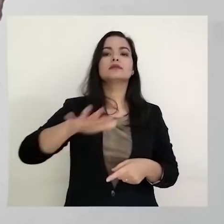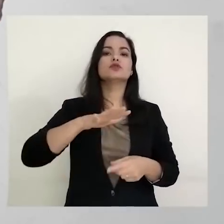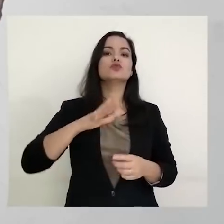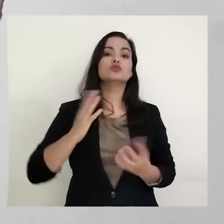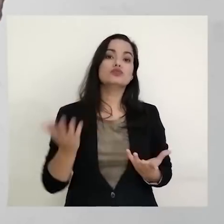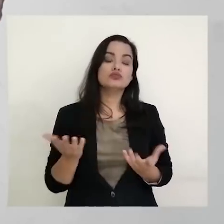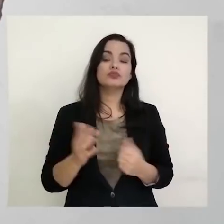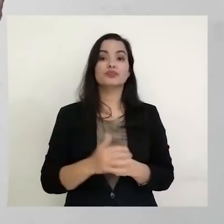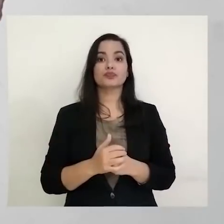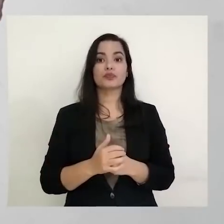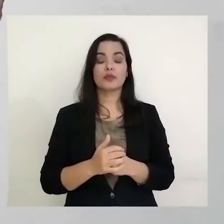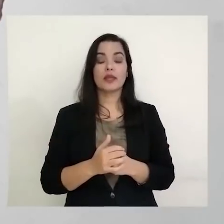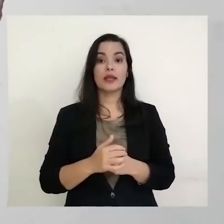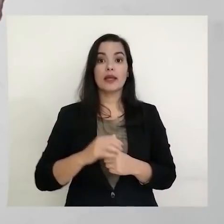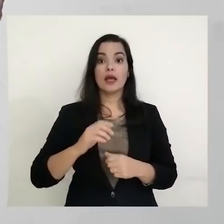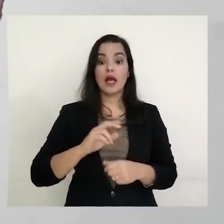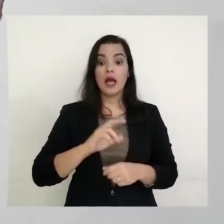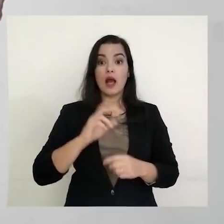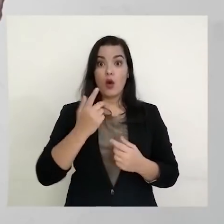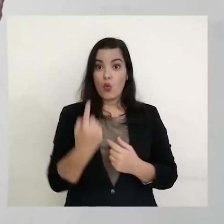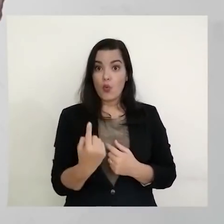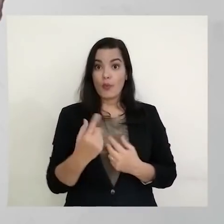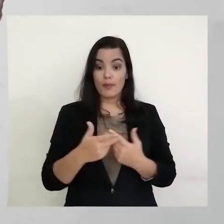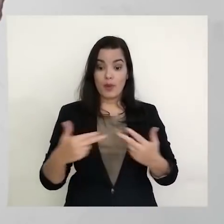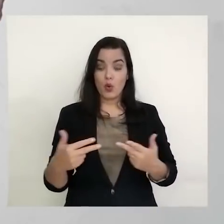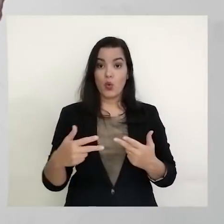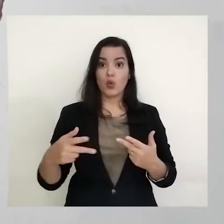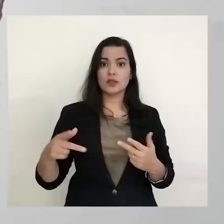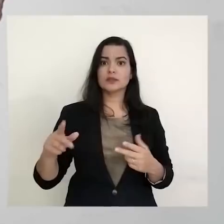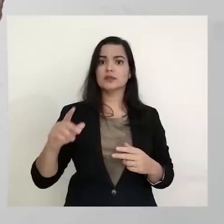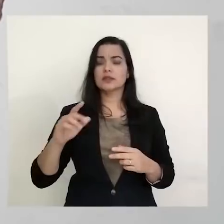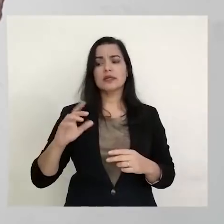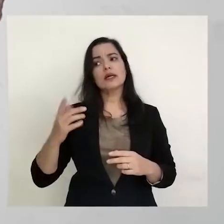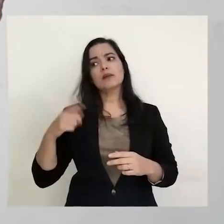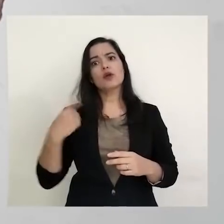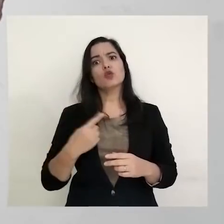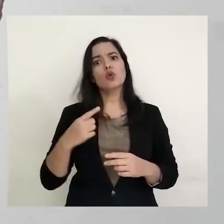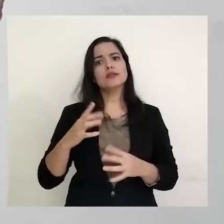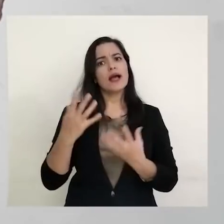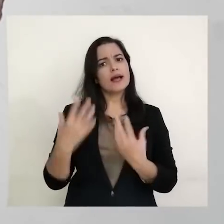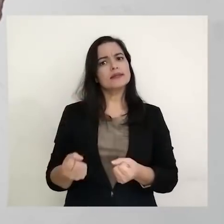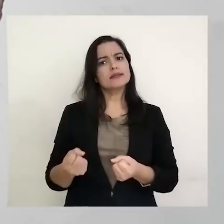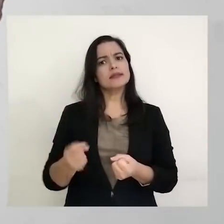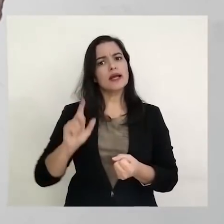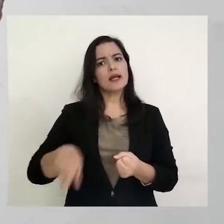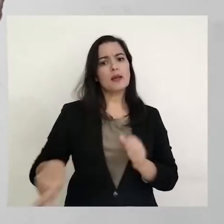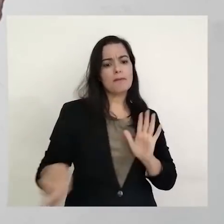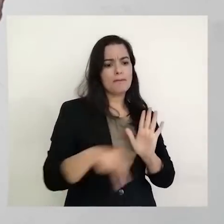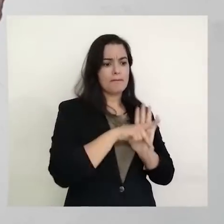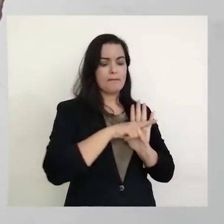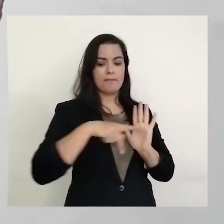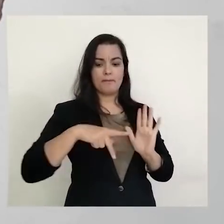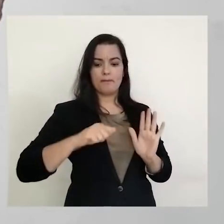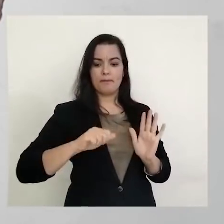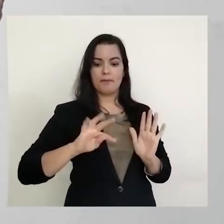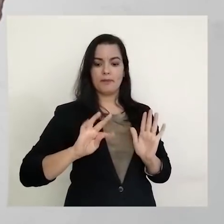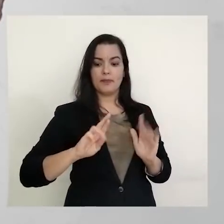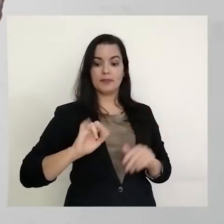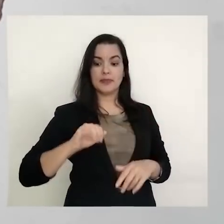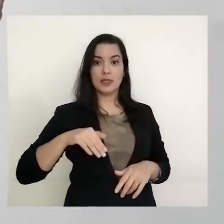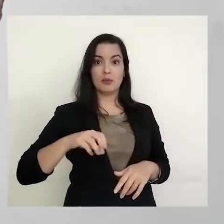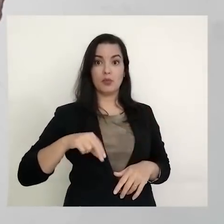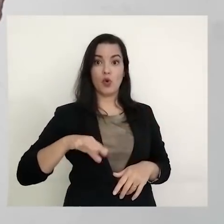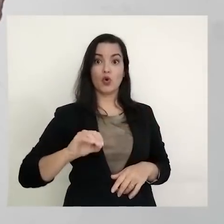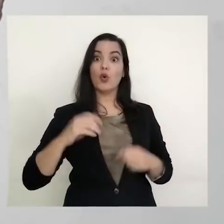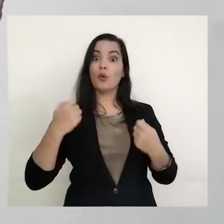ser considerado um patrimônio, tem que ser algo muito representativo para um grupo de